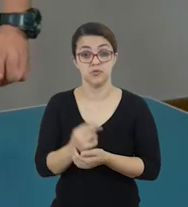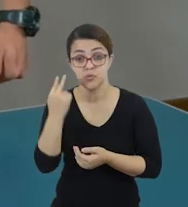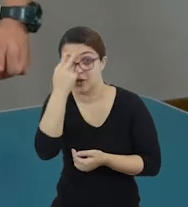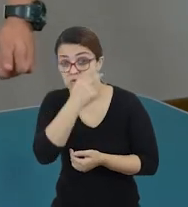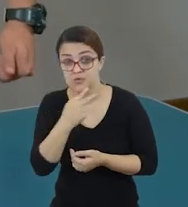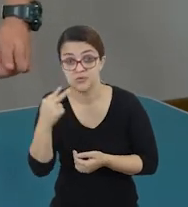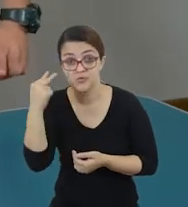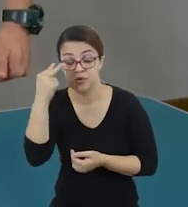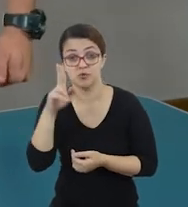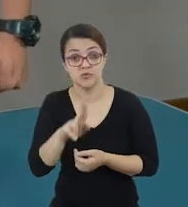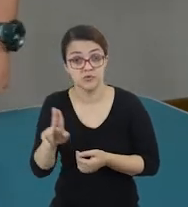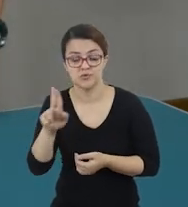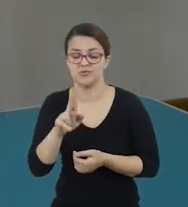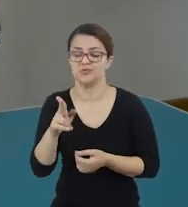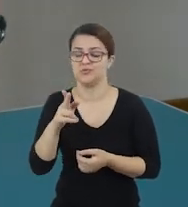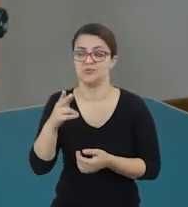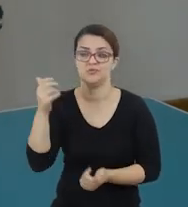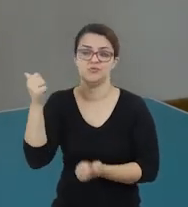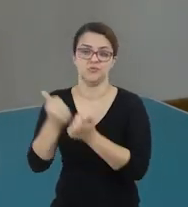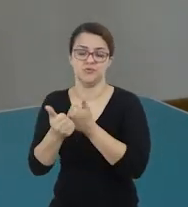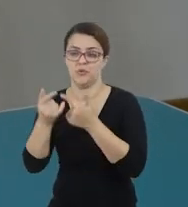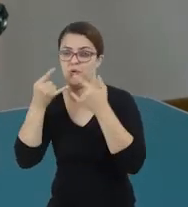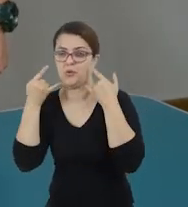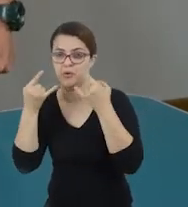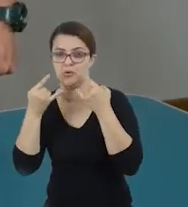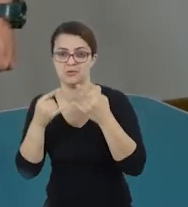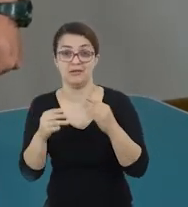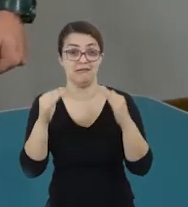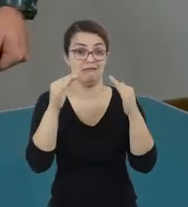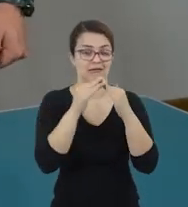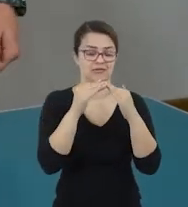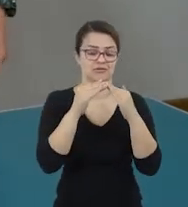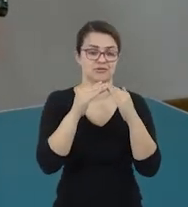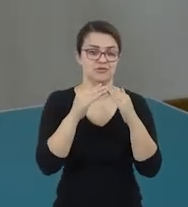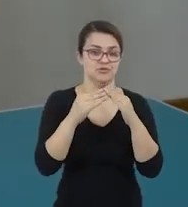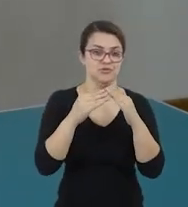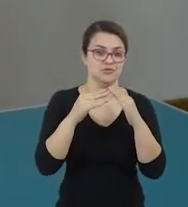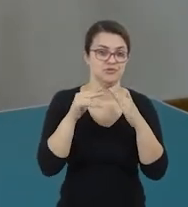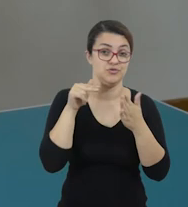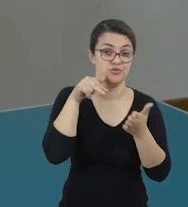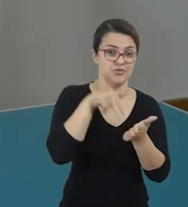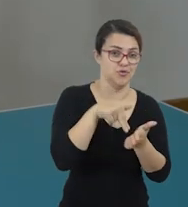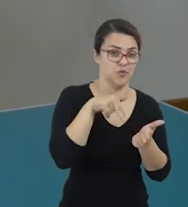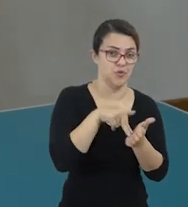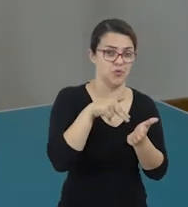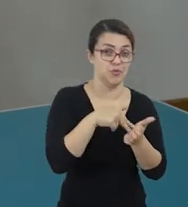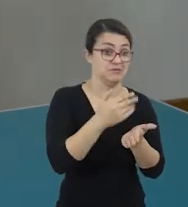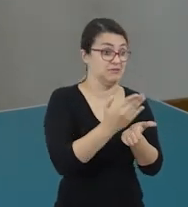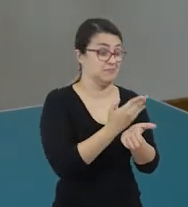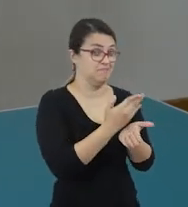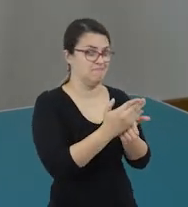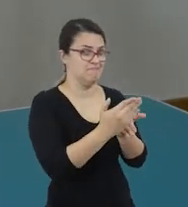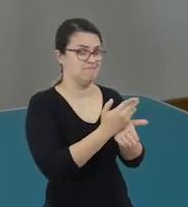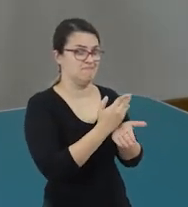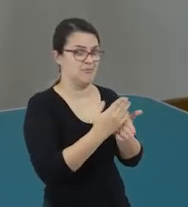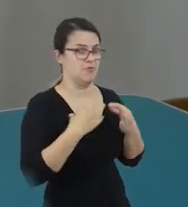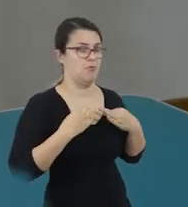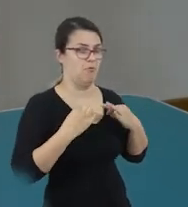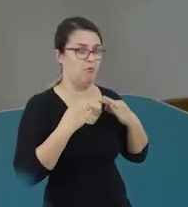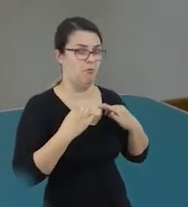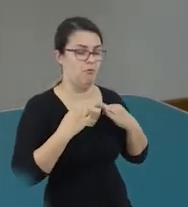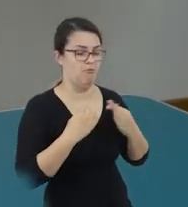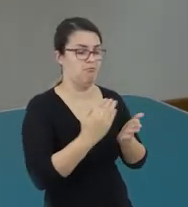a máscara a cada 2 horas, tudo bem? Ao chegar em casa, não misture ela com outras roupas de uso